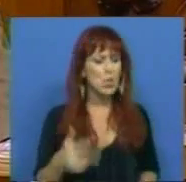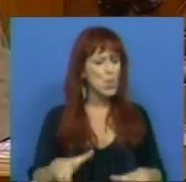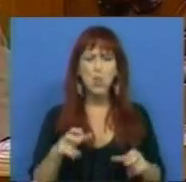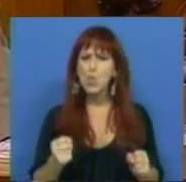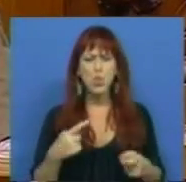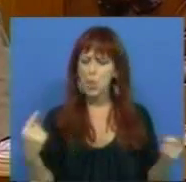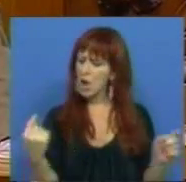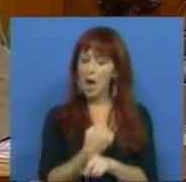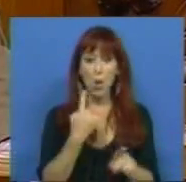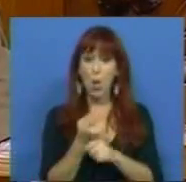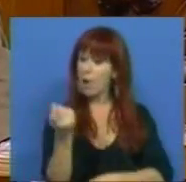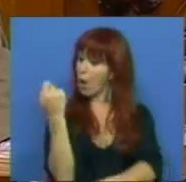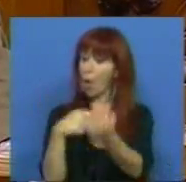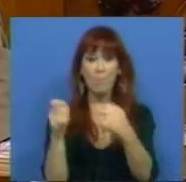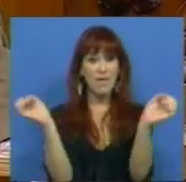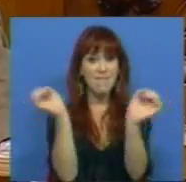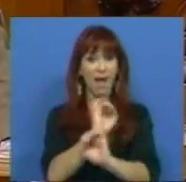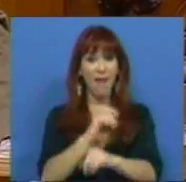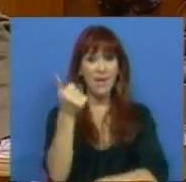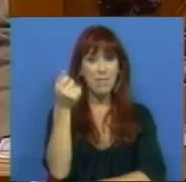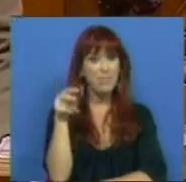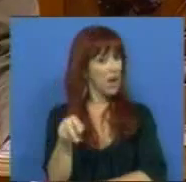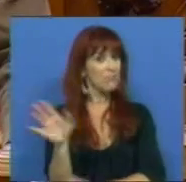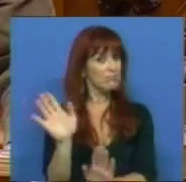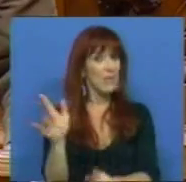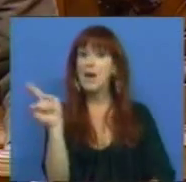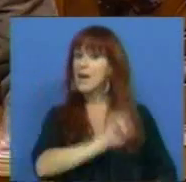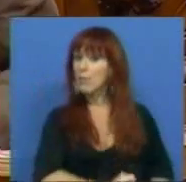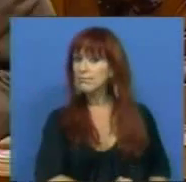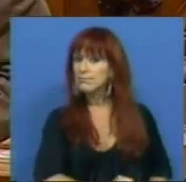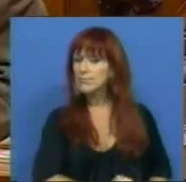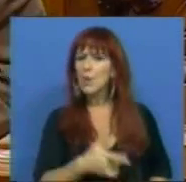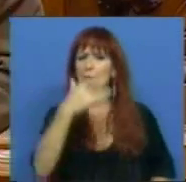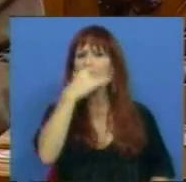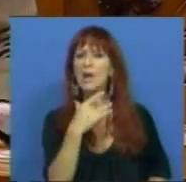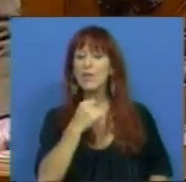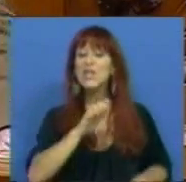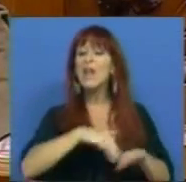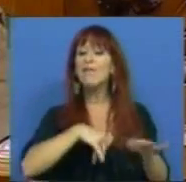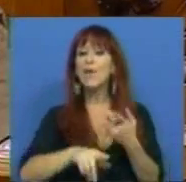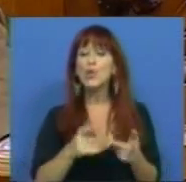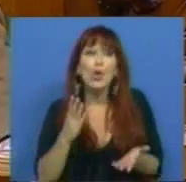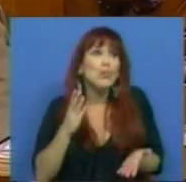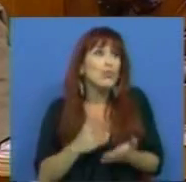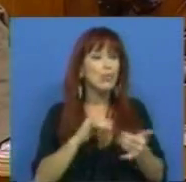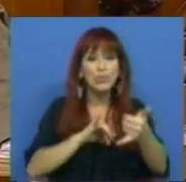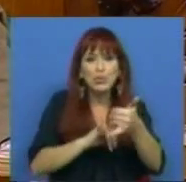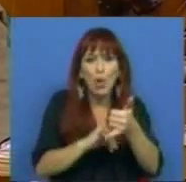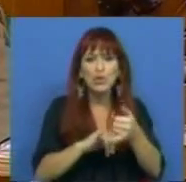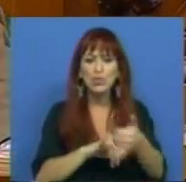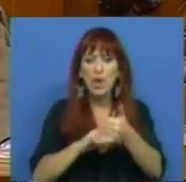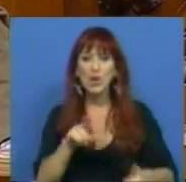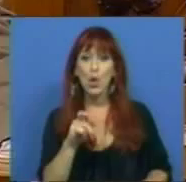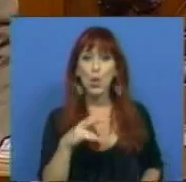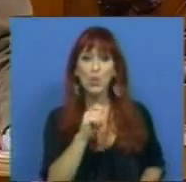nunca comprou nem vendeu nada ao BPN. Não. O que Cavaco Silva fez foi ser sócio da Sociedade